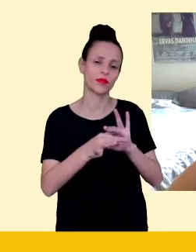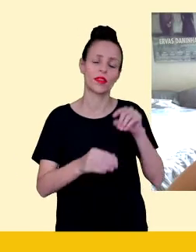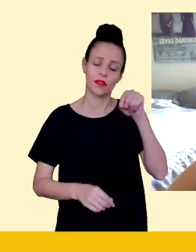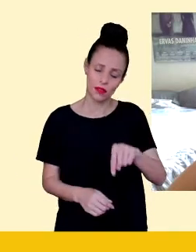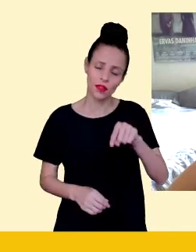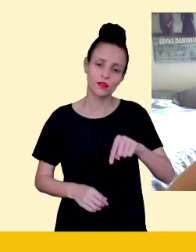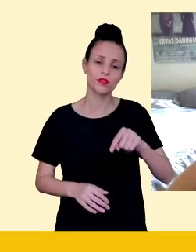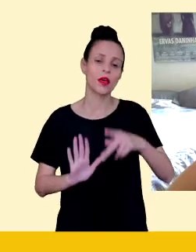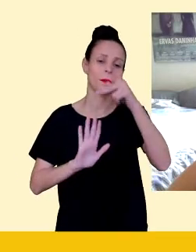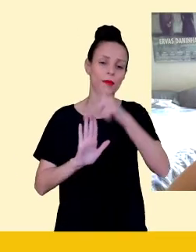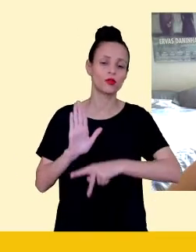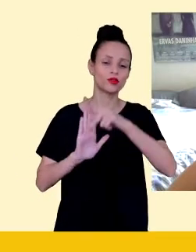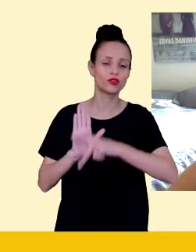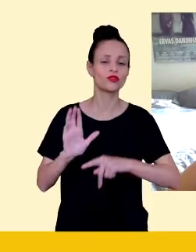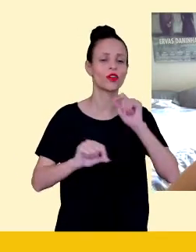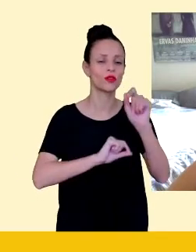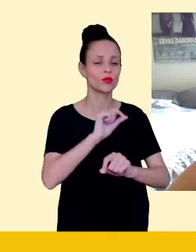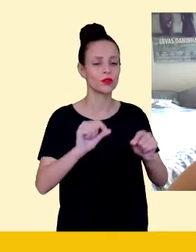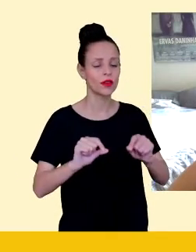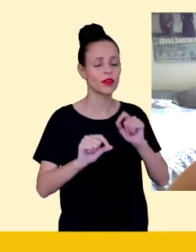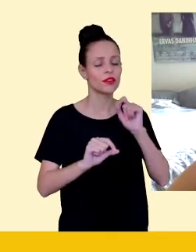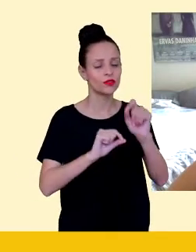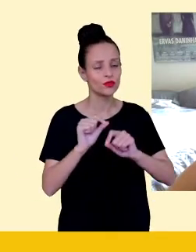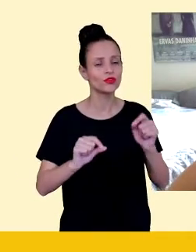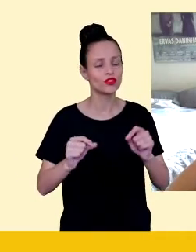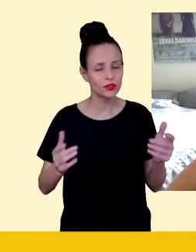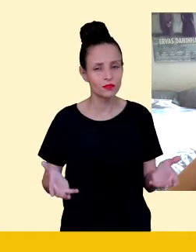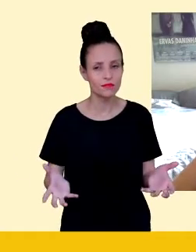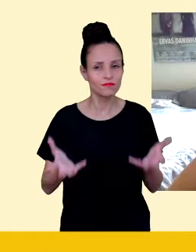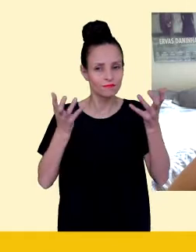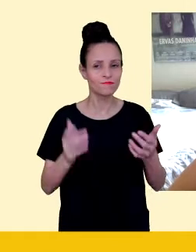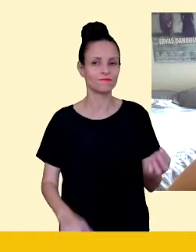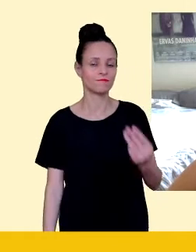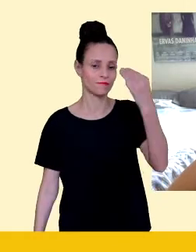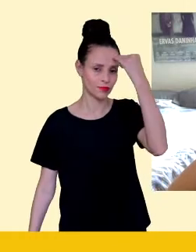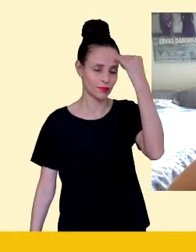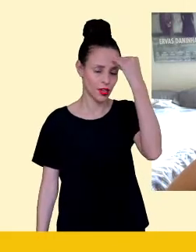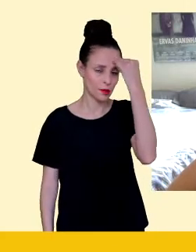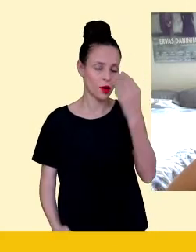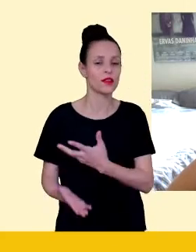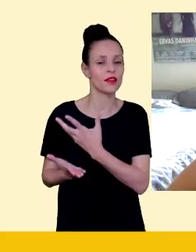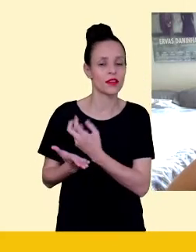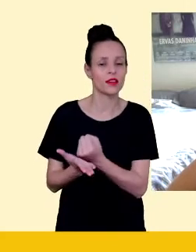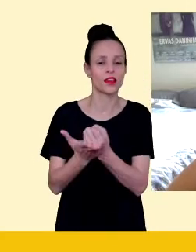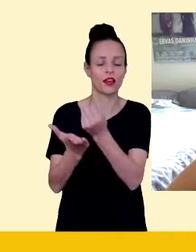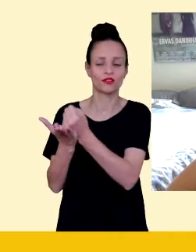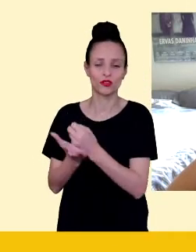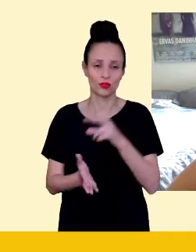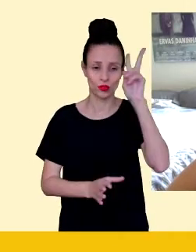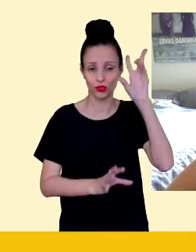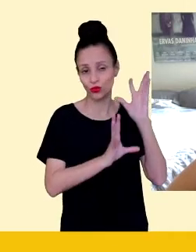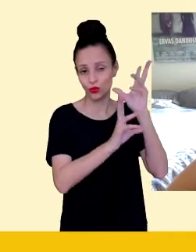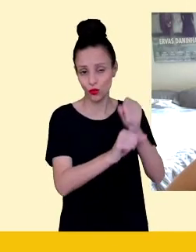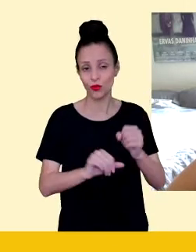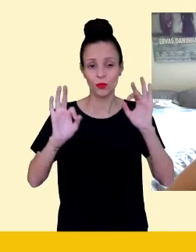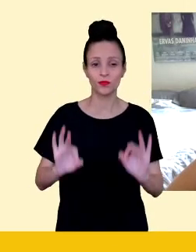entra, né, nesse projeto maior, talvez, de memória e de registro